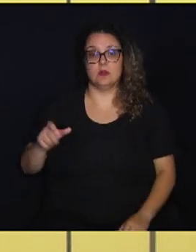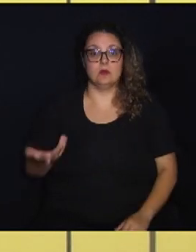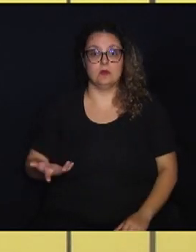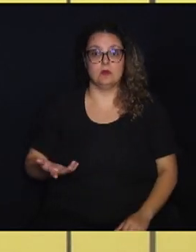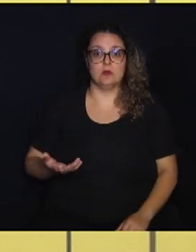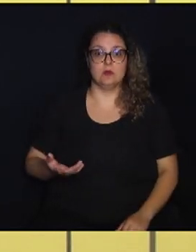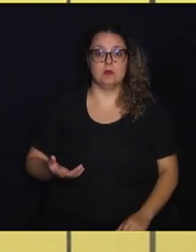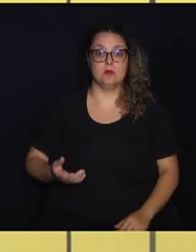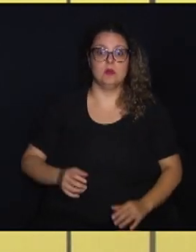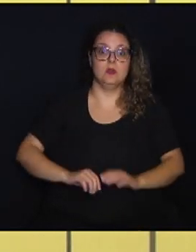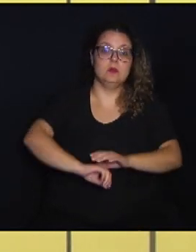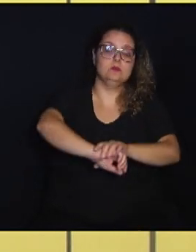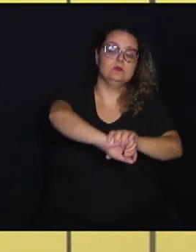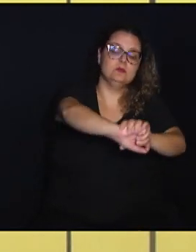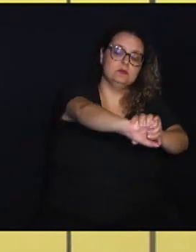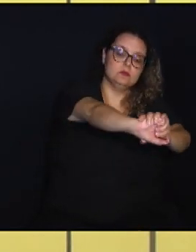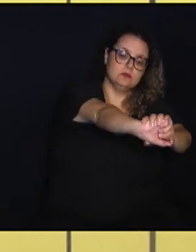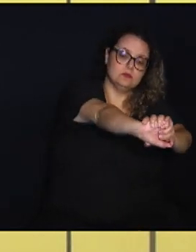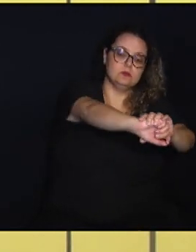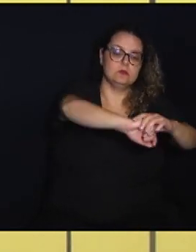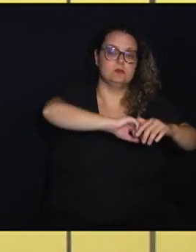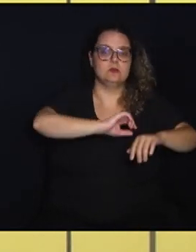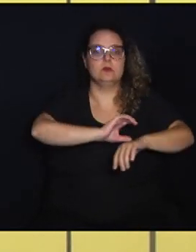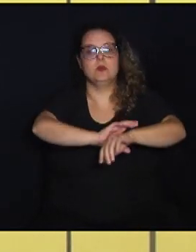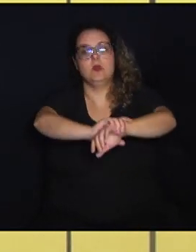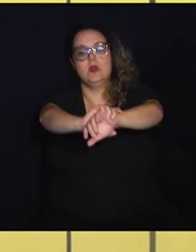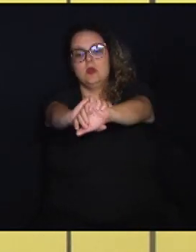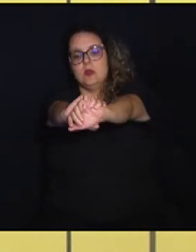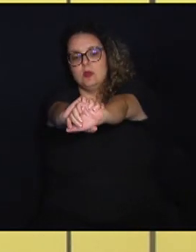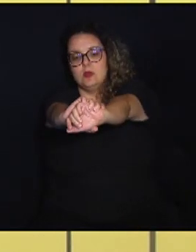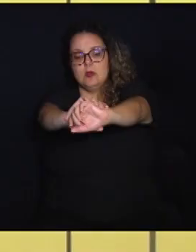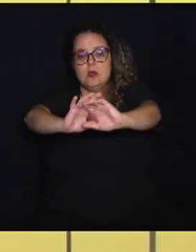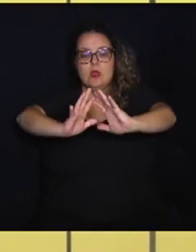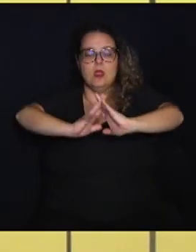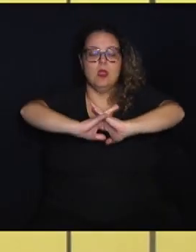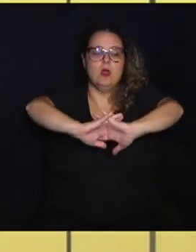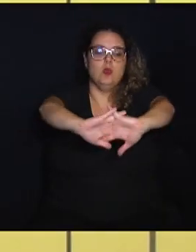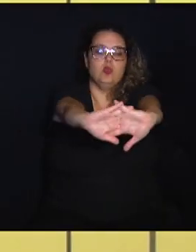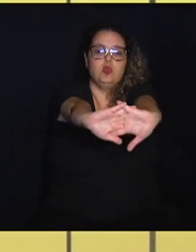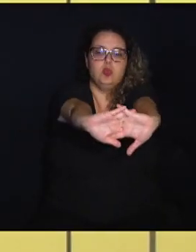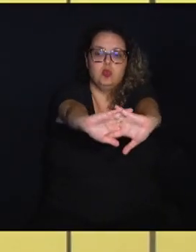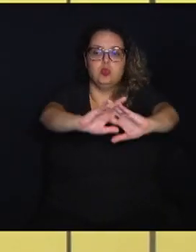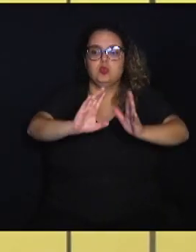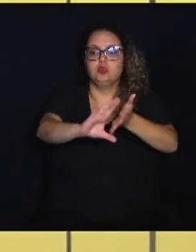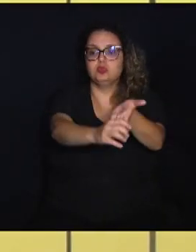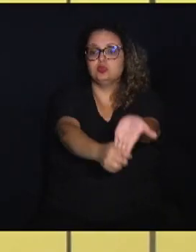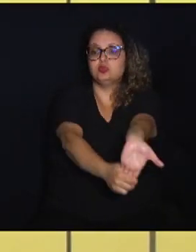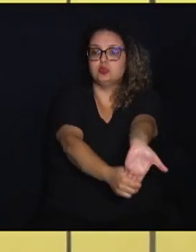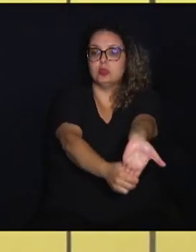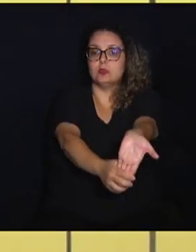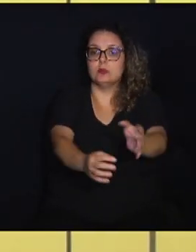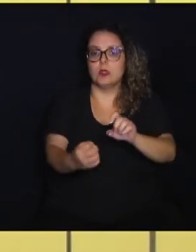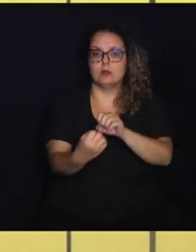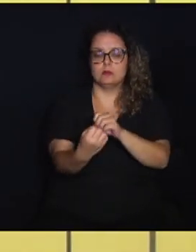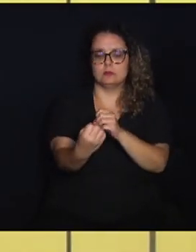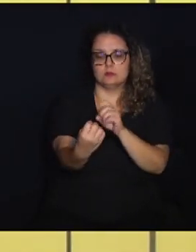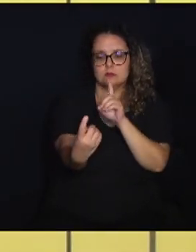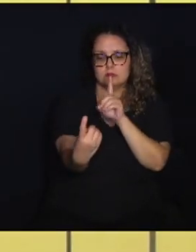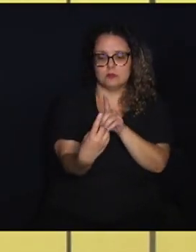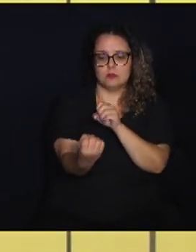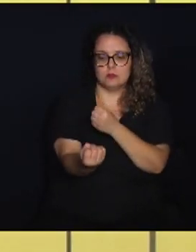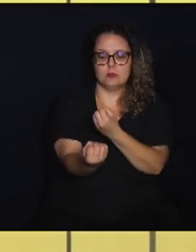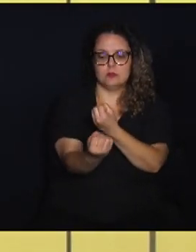de alongamento. Uma aula que a pessoa sempre tente, por mais que esteja longe pela tela, mas te corrigir ou te chamar a atenção